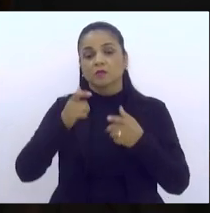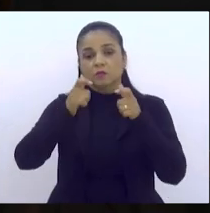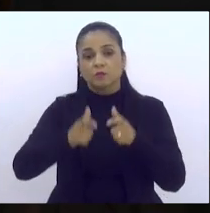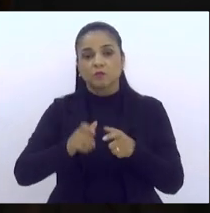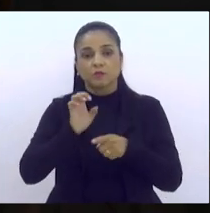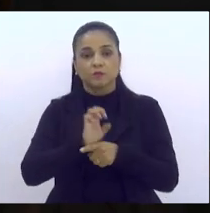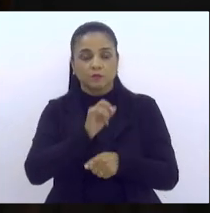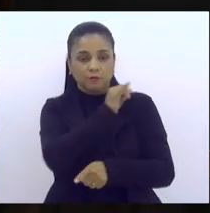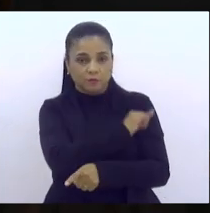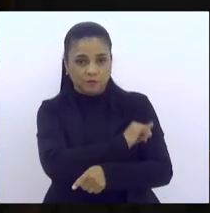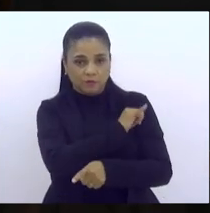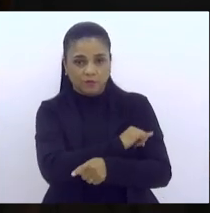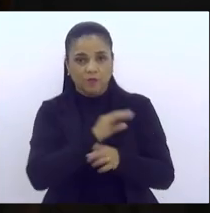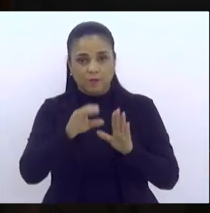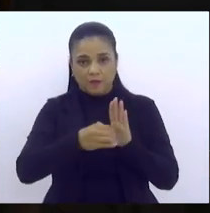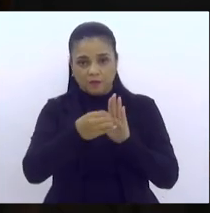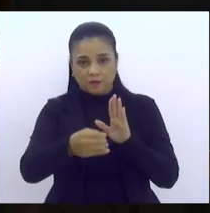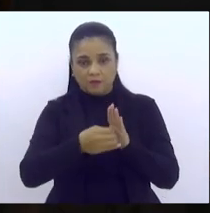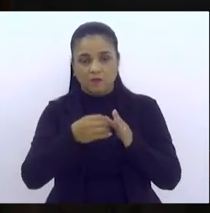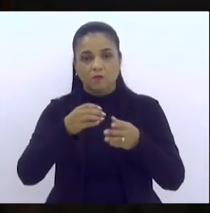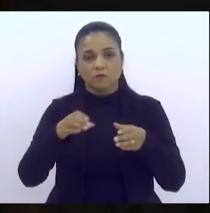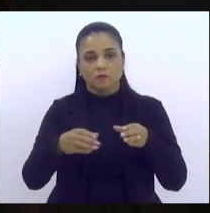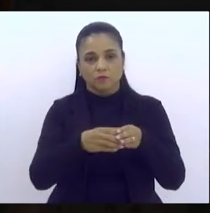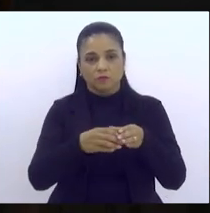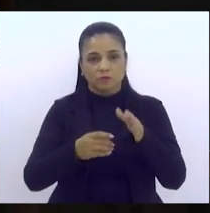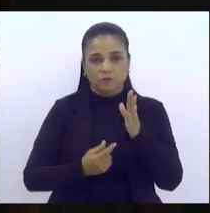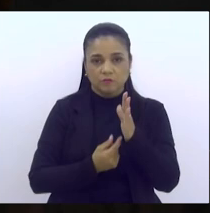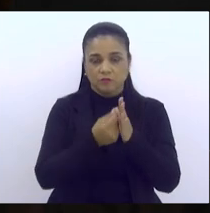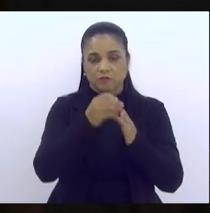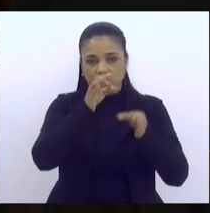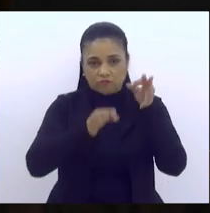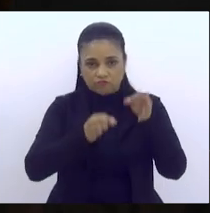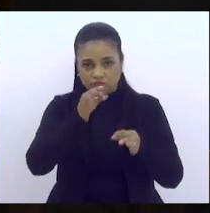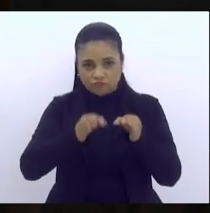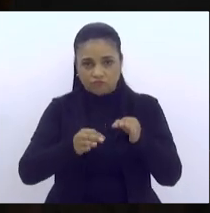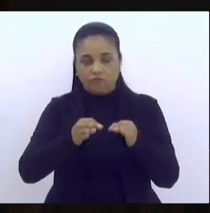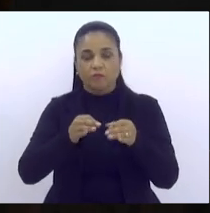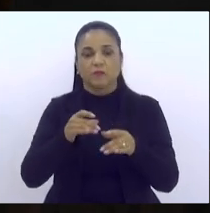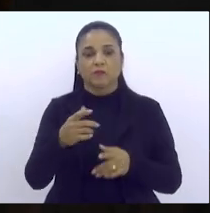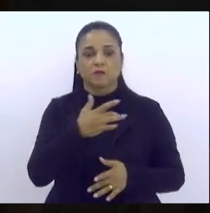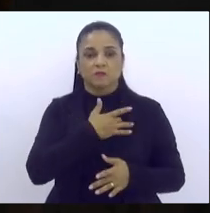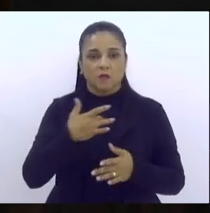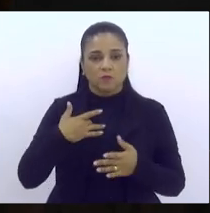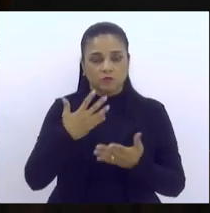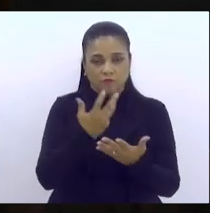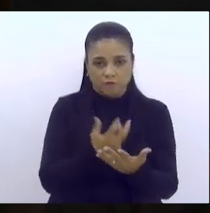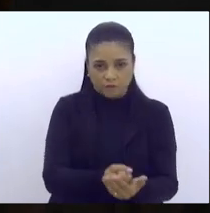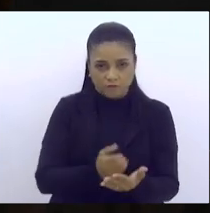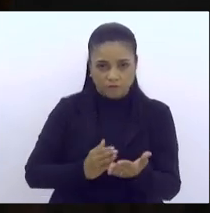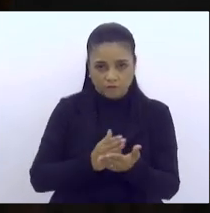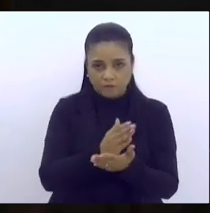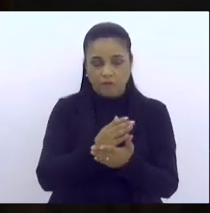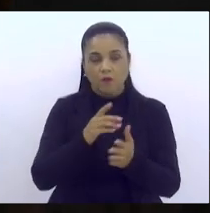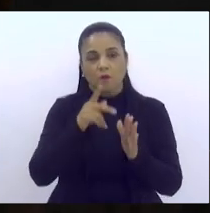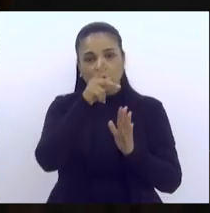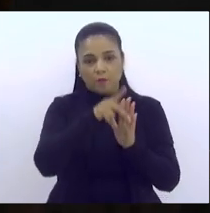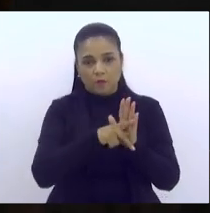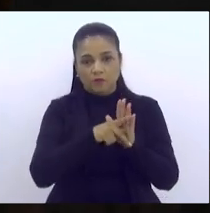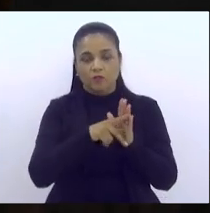Janeiro. Pareceres das comissões Constituição e Justiça ao substitutivo da Comissão de Saúde, favorável, e ao projeto